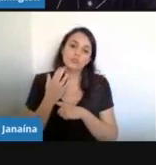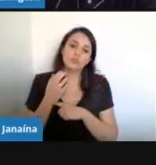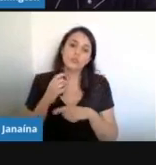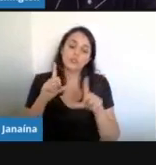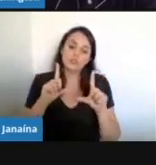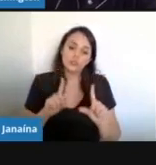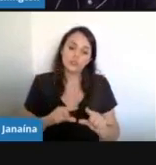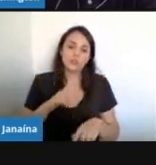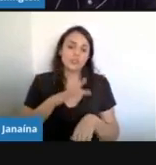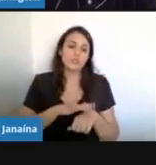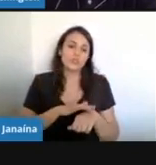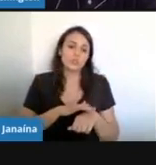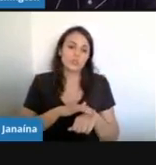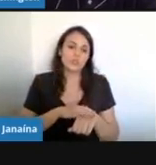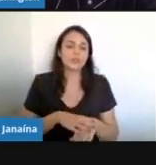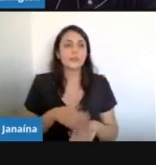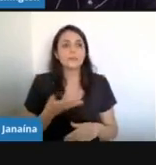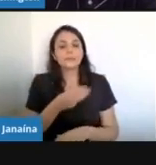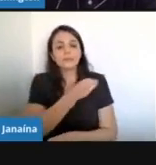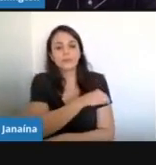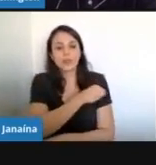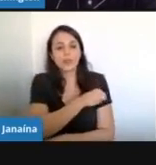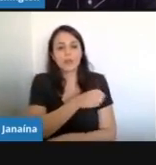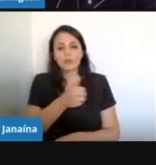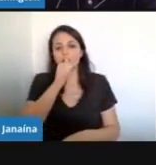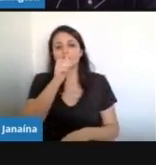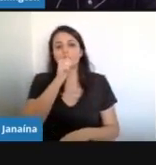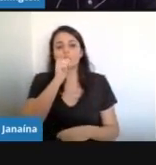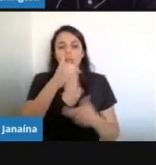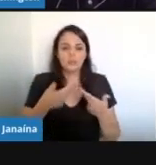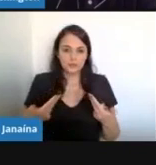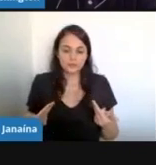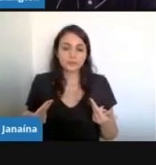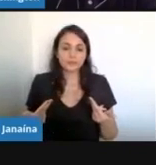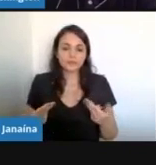não transmissíveis. Em relação ao álcool, por exemplo, a gente vê aqui,